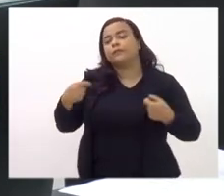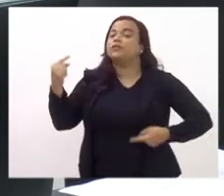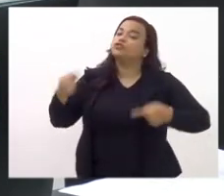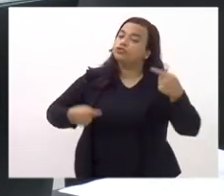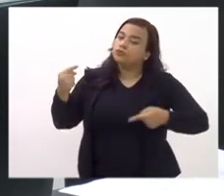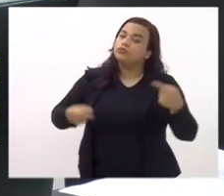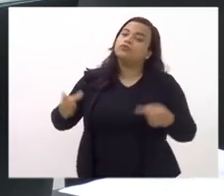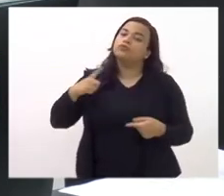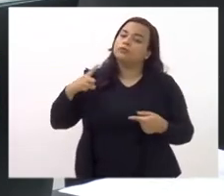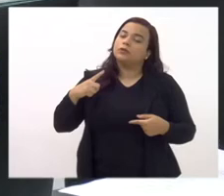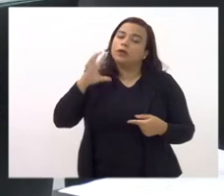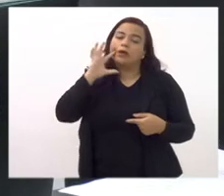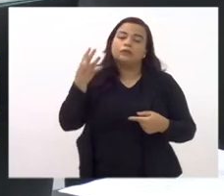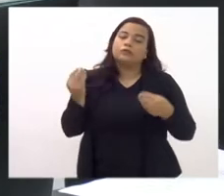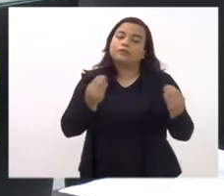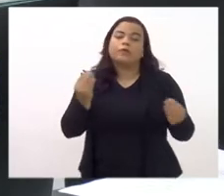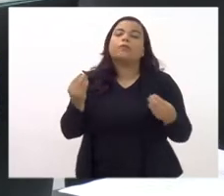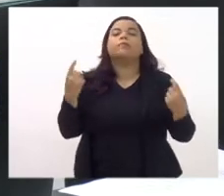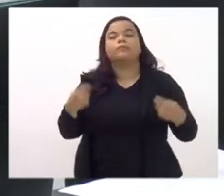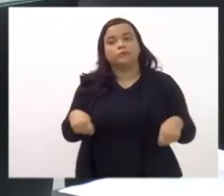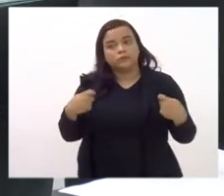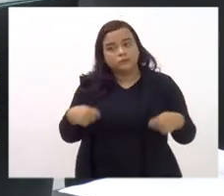de como resolver isso. Isso vai ser mais